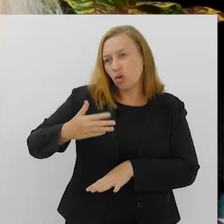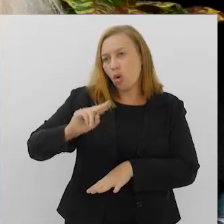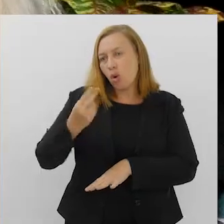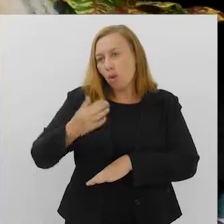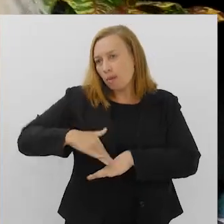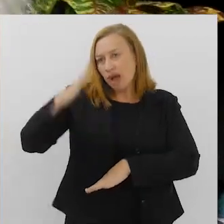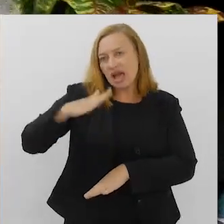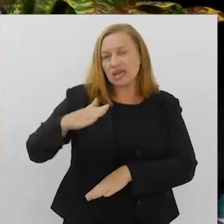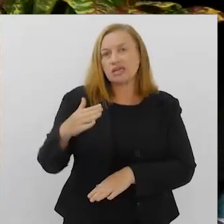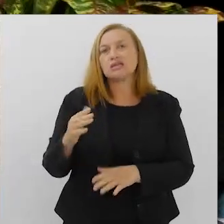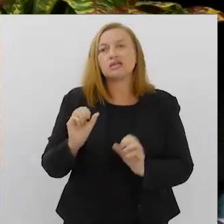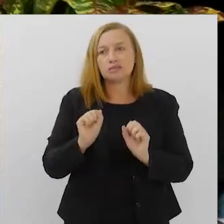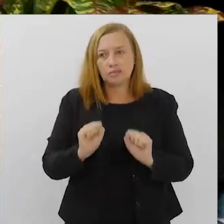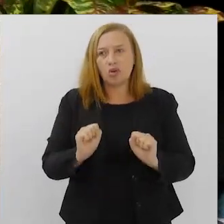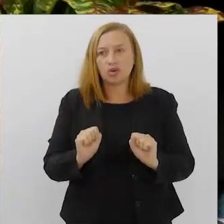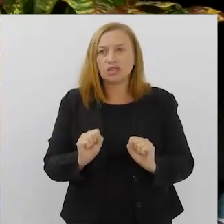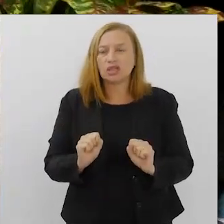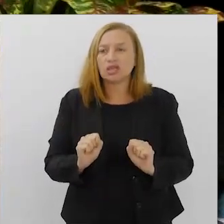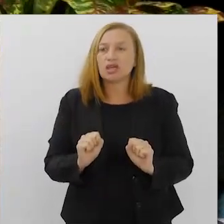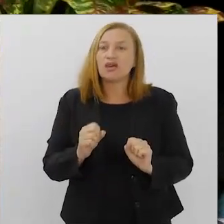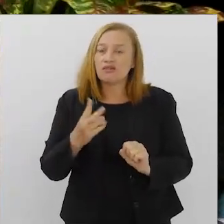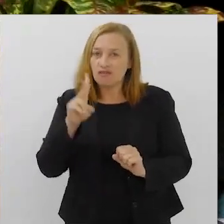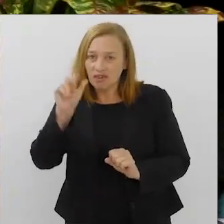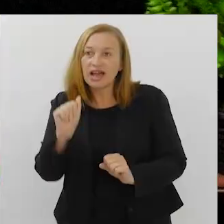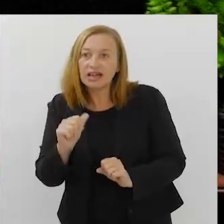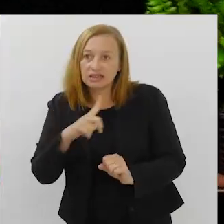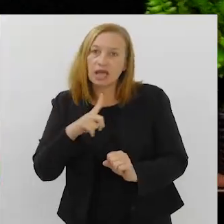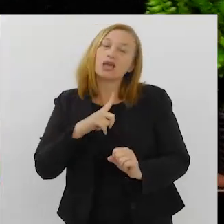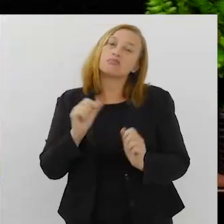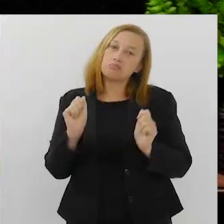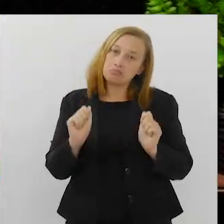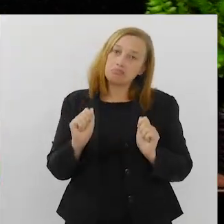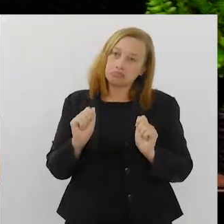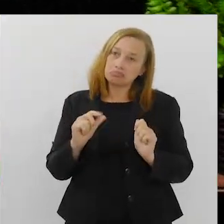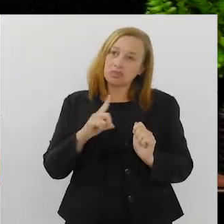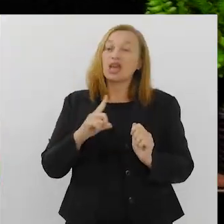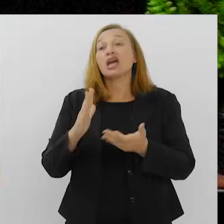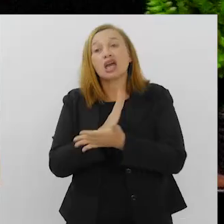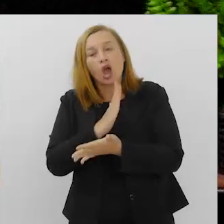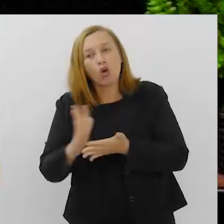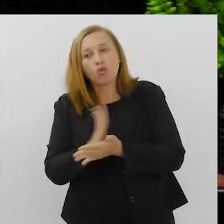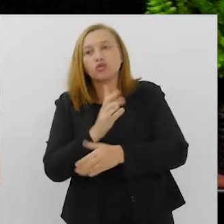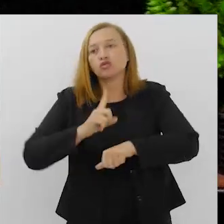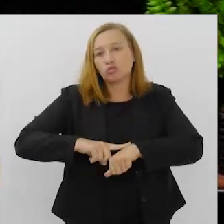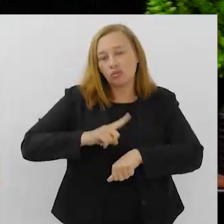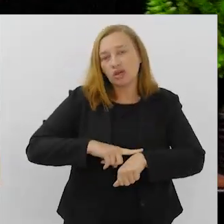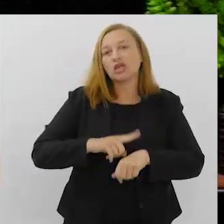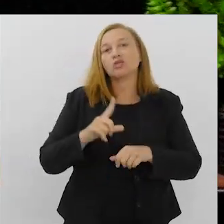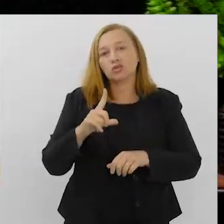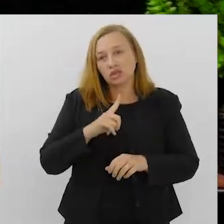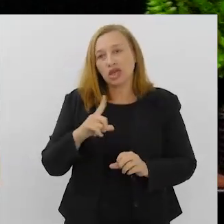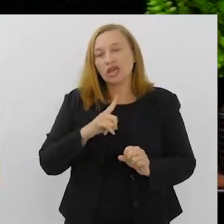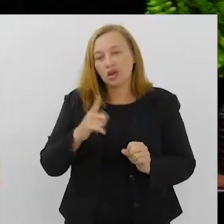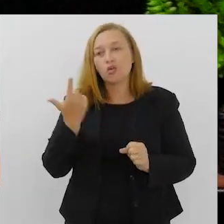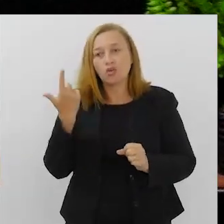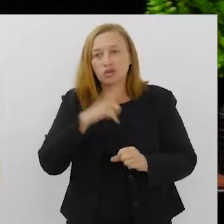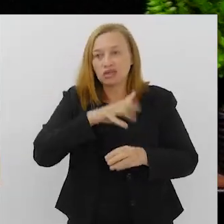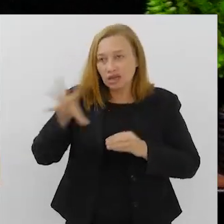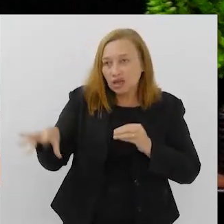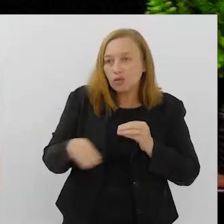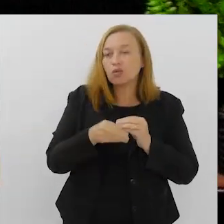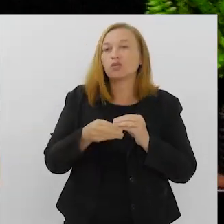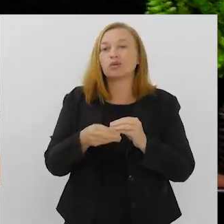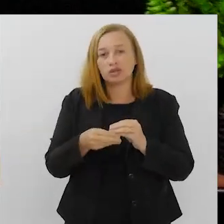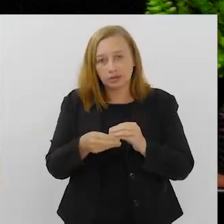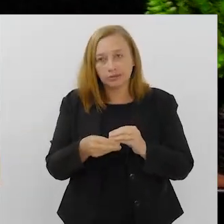vagas? Eu imagino que não, né? Porque imagina. É bem concorrido, mas pode ser, em alguns momentos existem algumas evasões e a